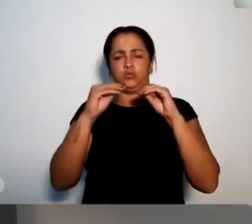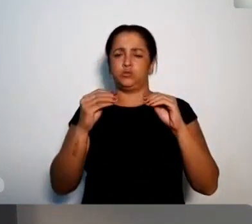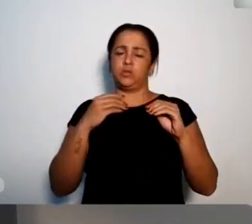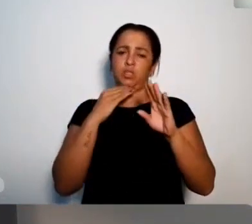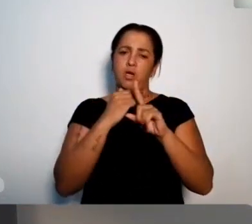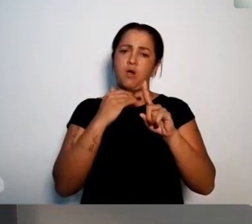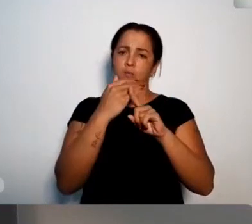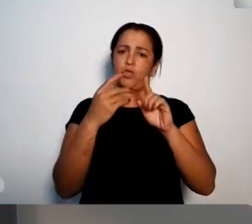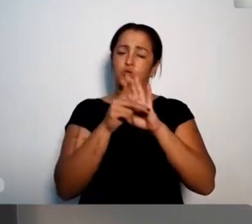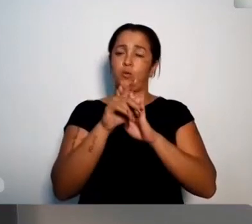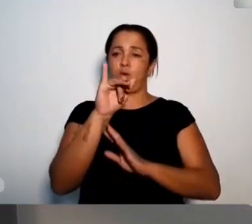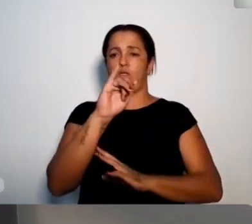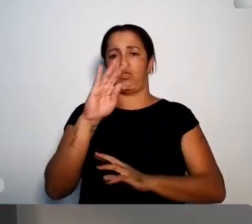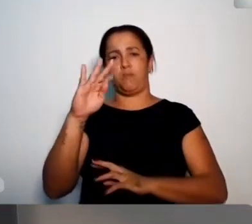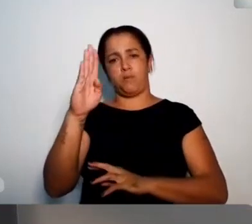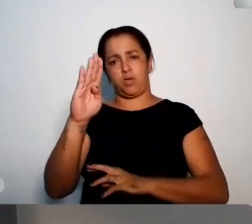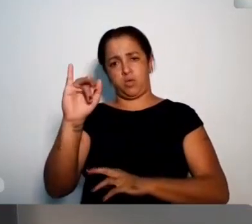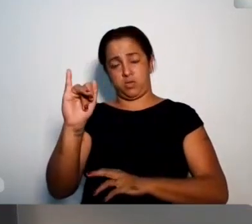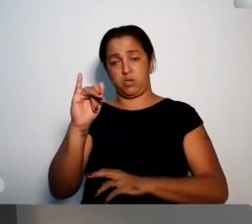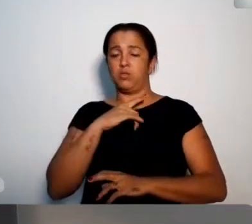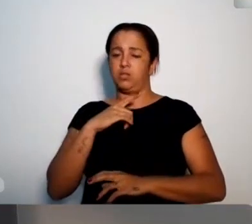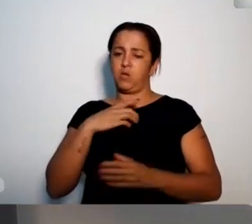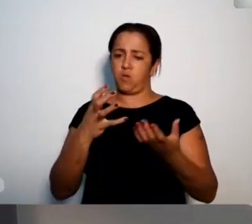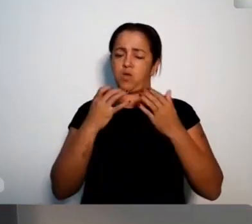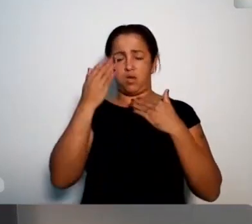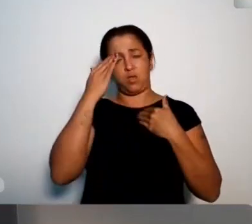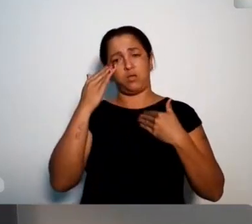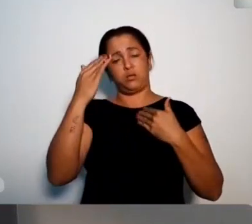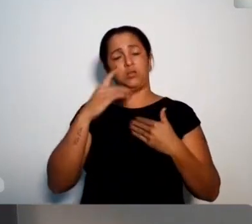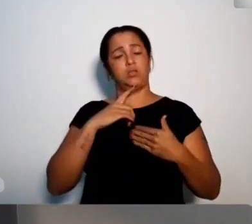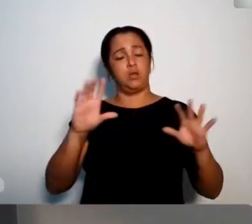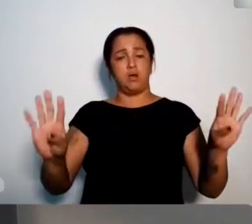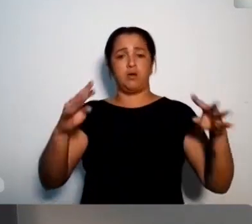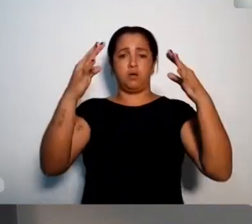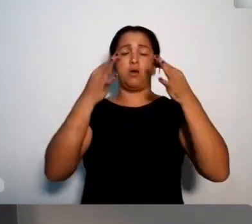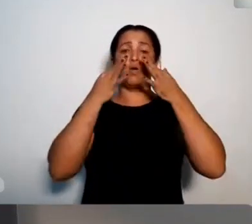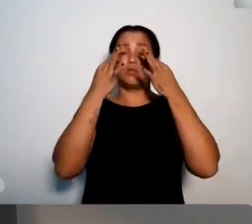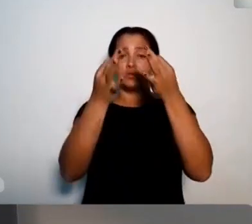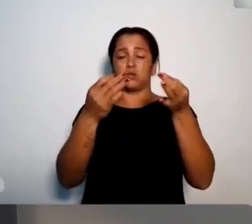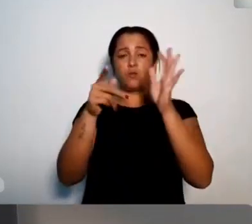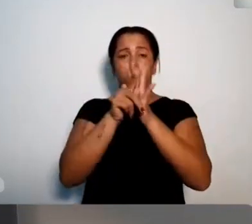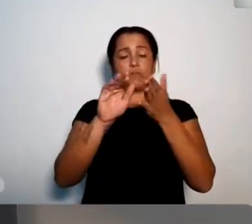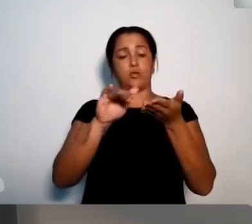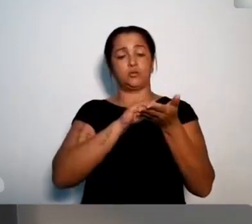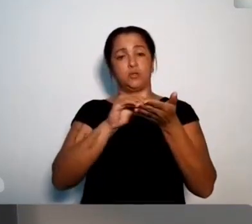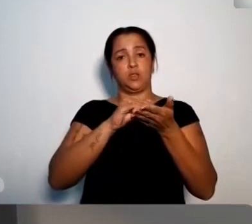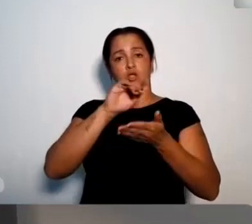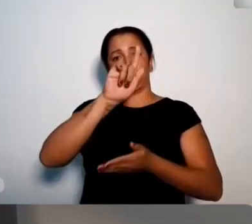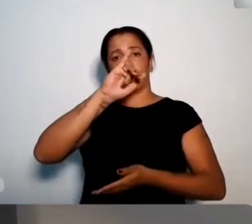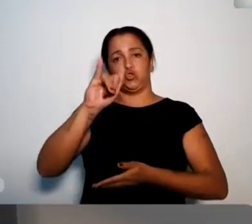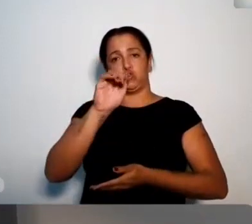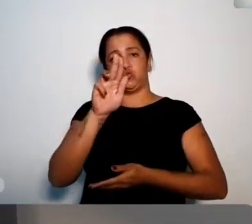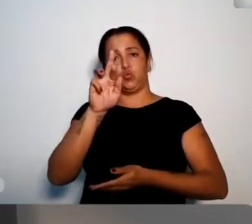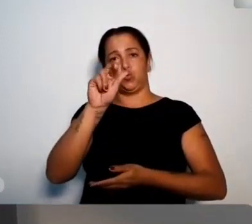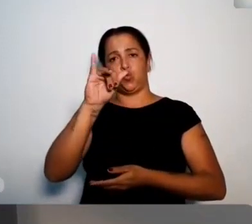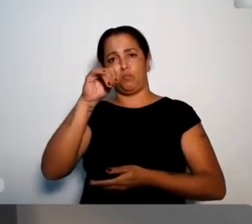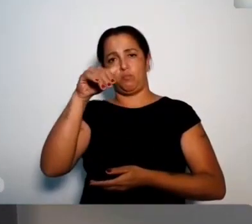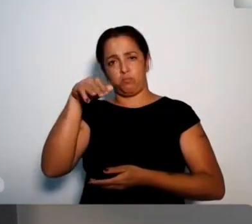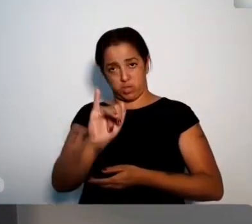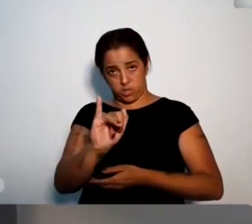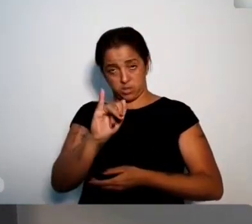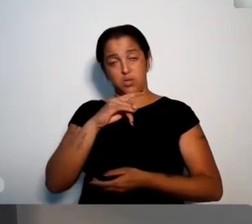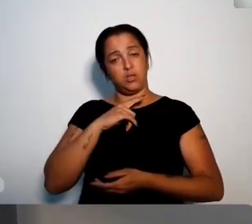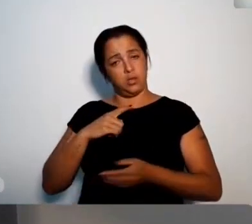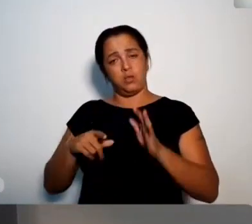ITBI. Então, eu quero aqui agradecer, senhor presidente, a atenção que o secretário Junô me franqueou com relação a esse projeto. E até